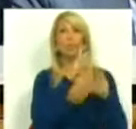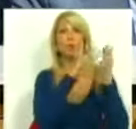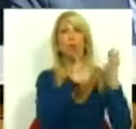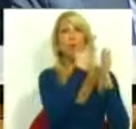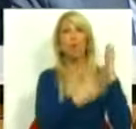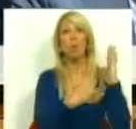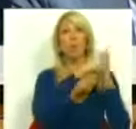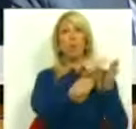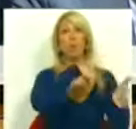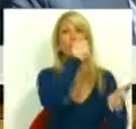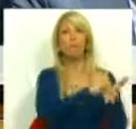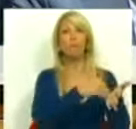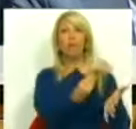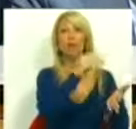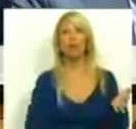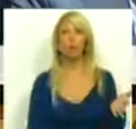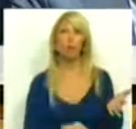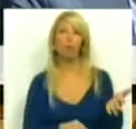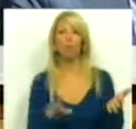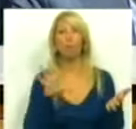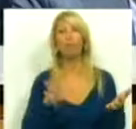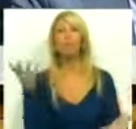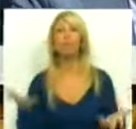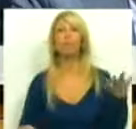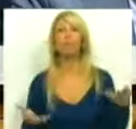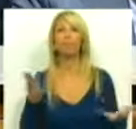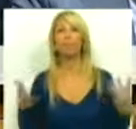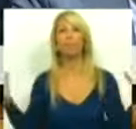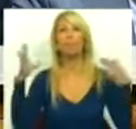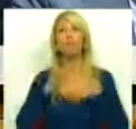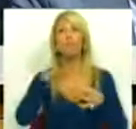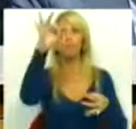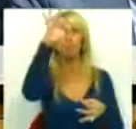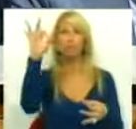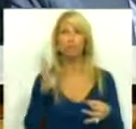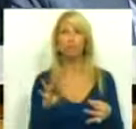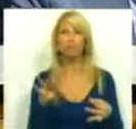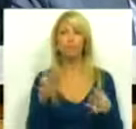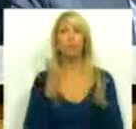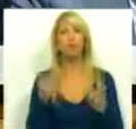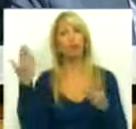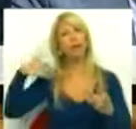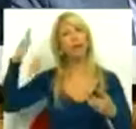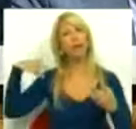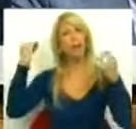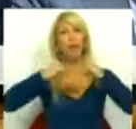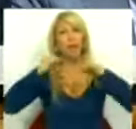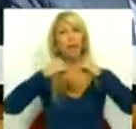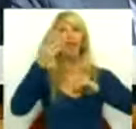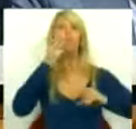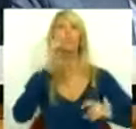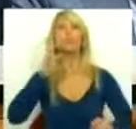quadros permanentes e de contrato, de forma equilibrada, de acordo com as percentagens já acordadas com as